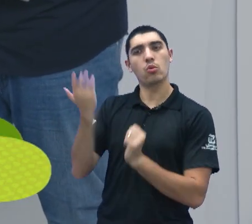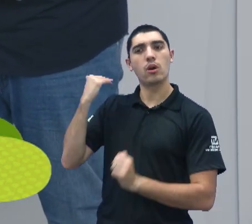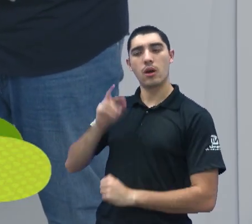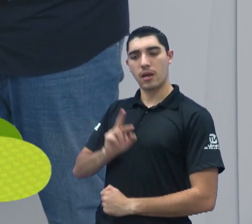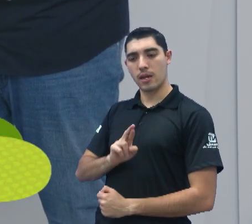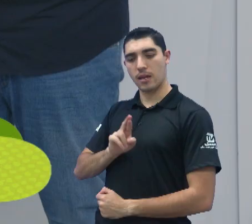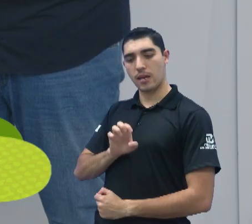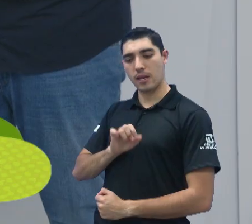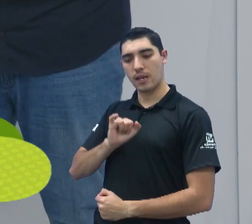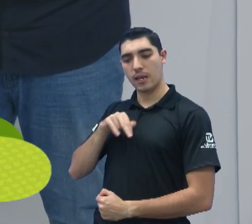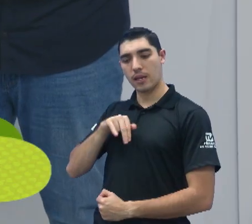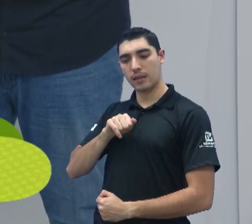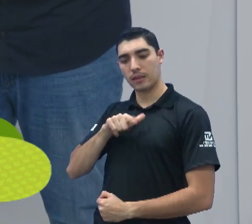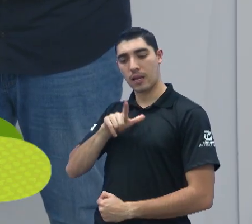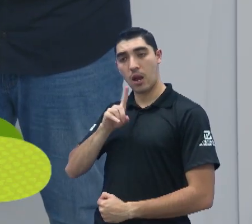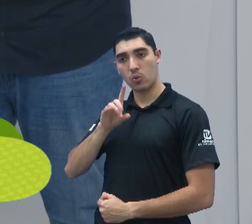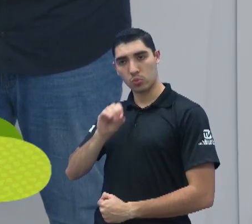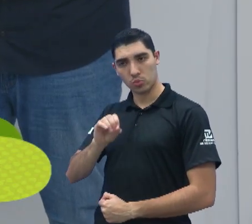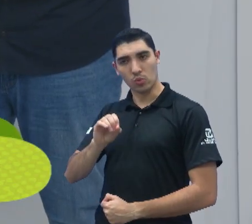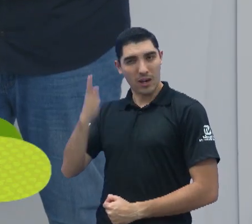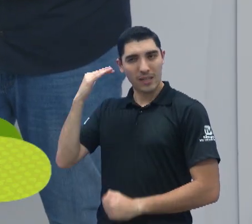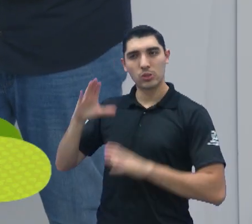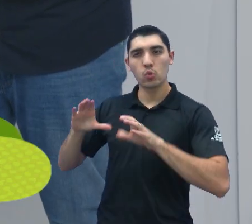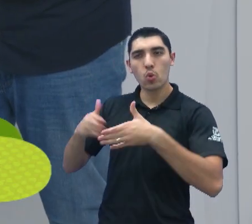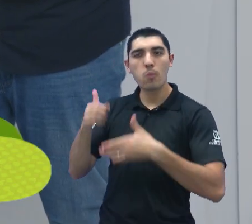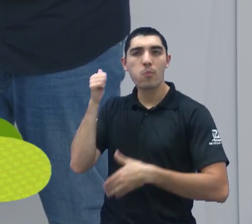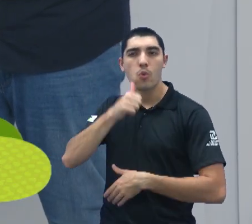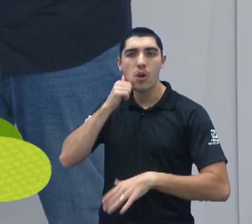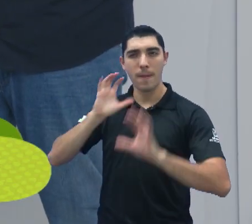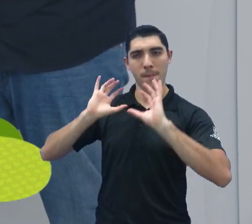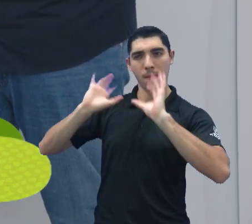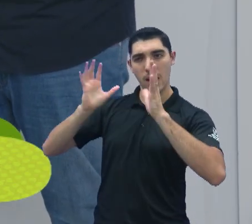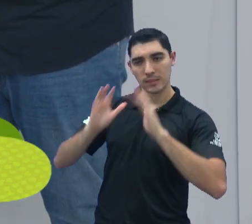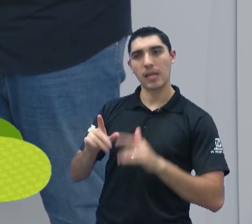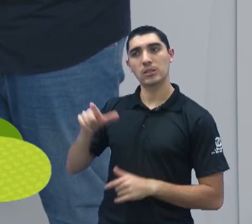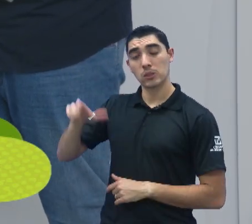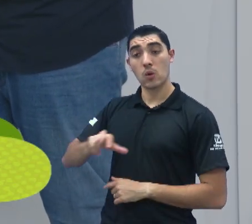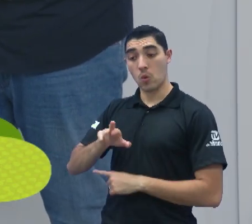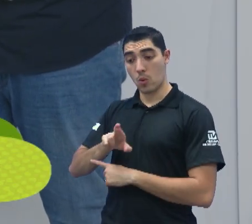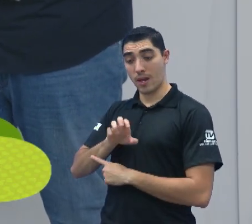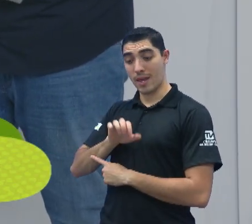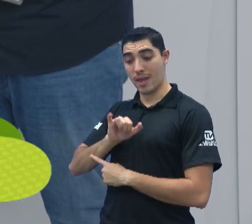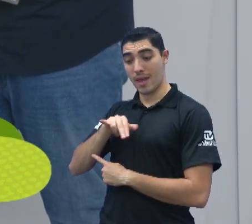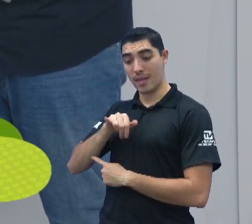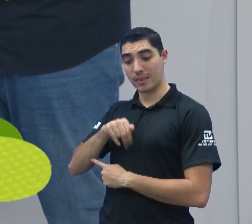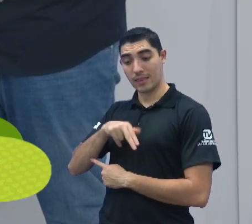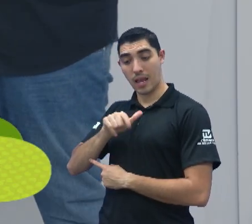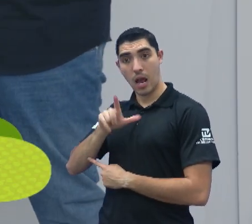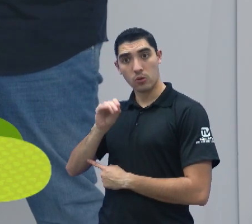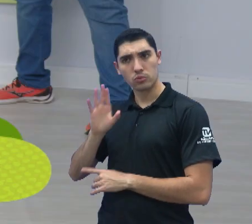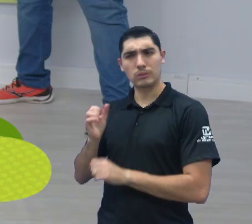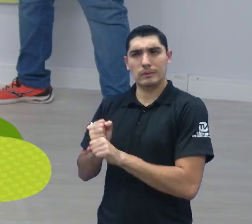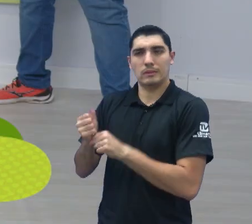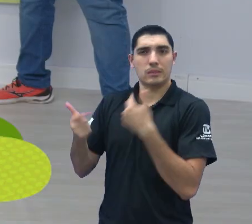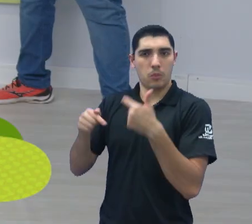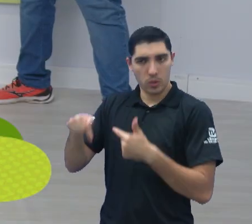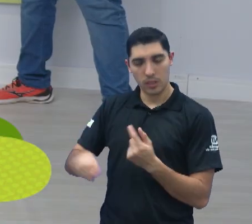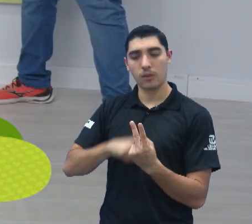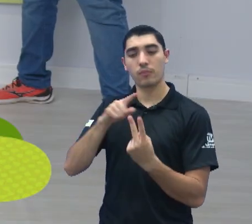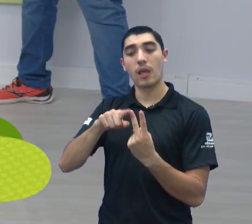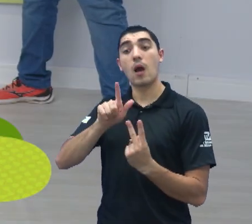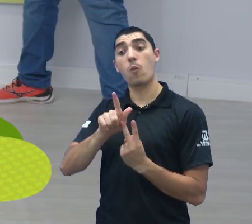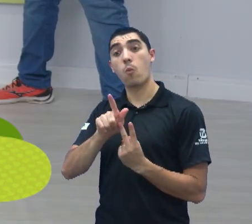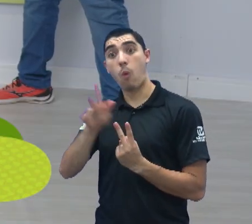lá no feminino, o Reinaldo que trabalhou tanto tempo aqui no voleibol de São José também, Guarulhos e agora São José. Como é que foi